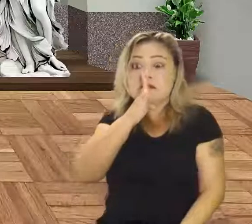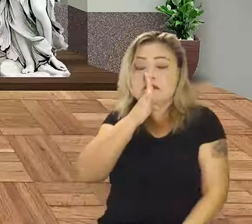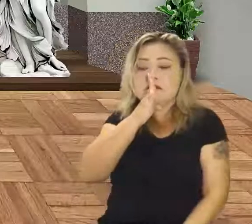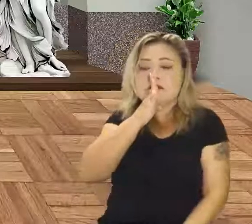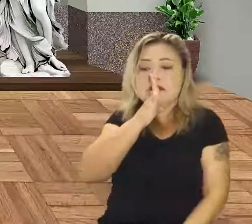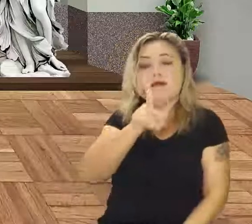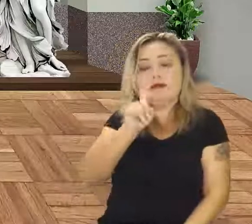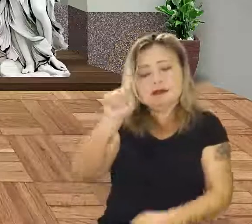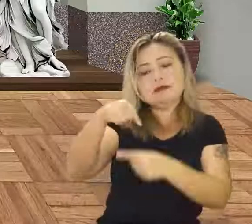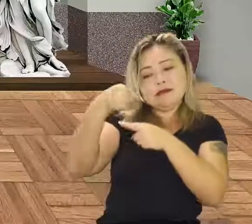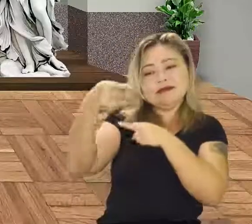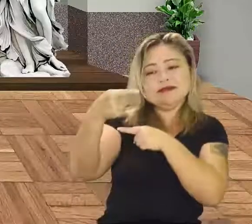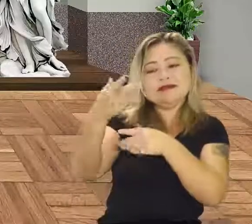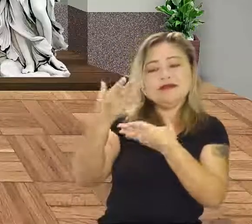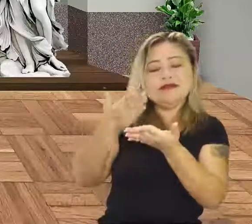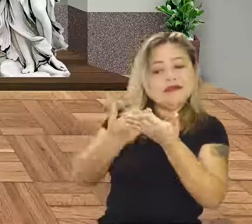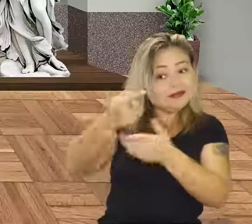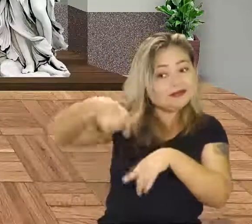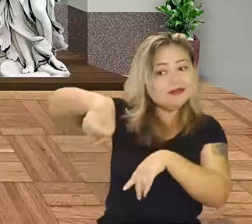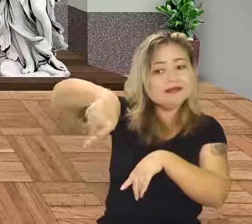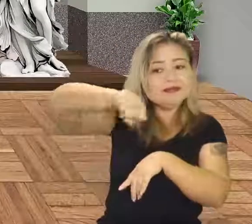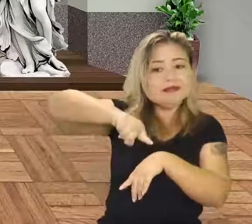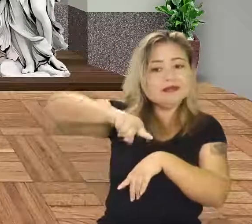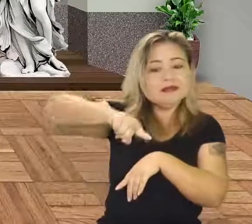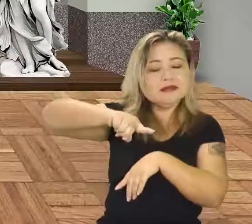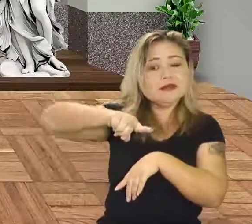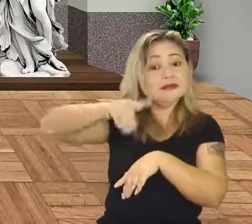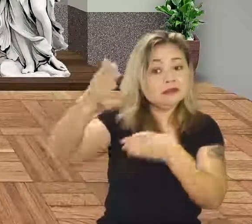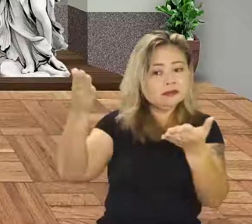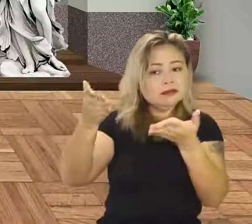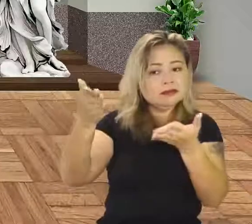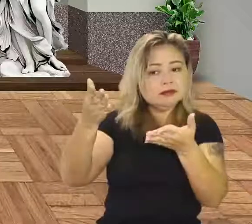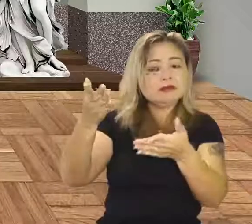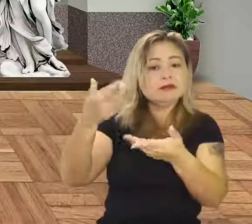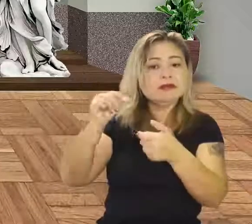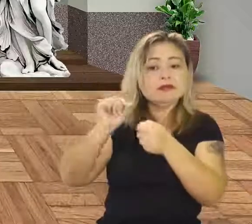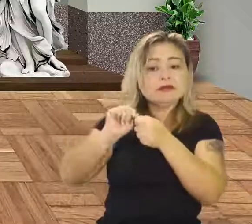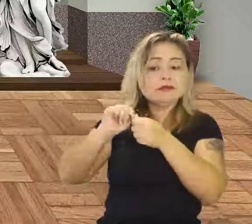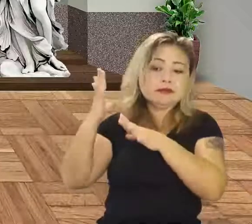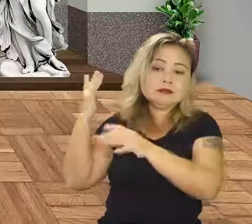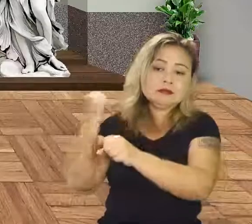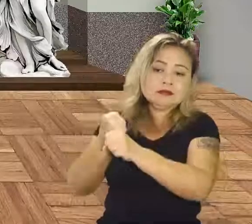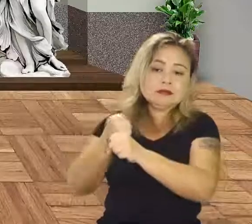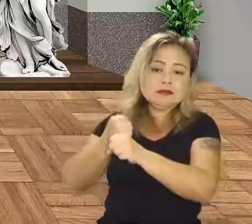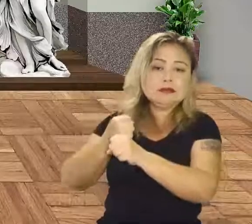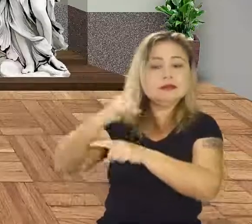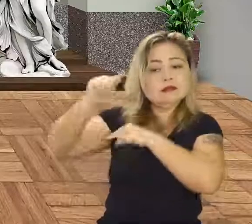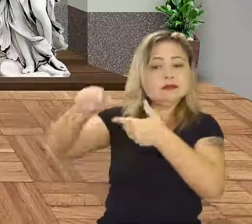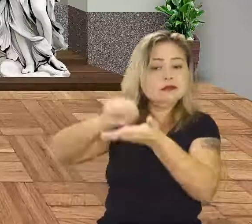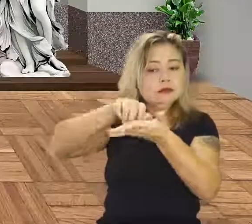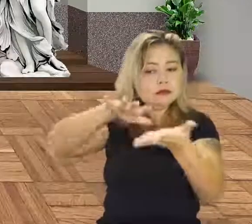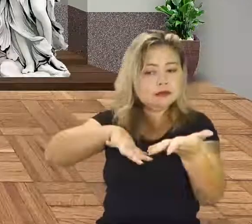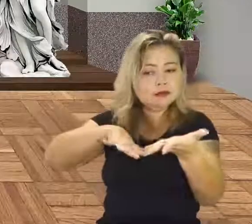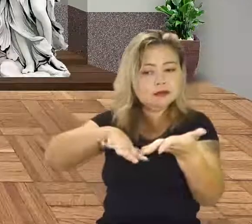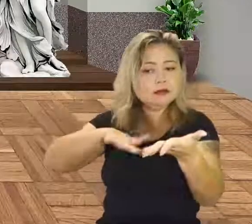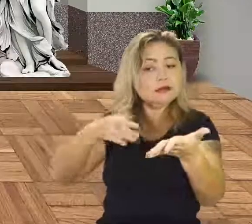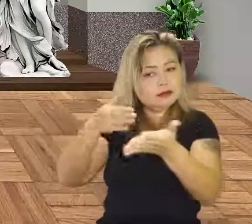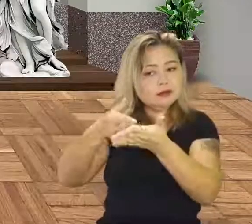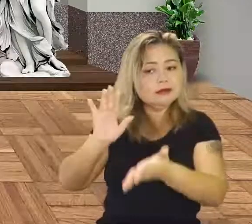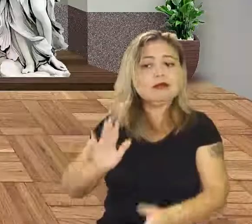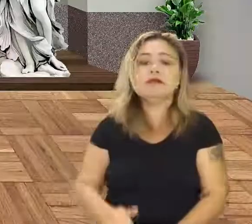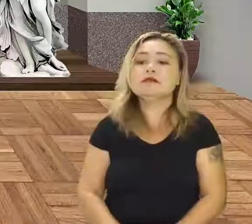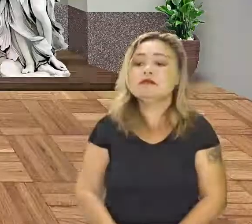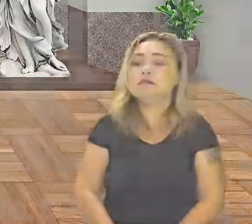Sobre a Guerra Fria vai ser outra aula com vocês. Agora, já nós vamos fazer a revisão e atividade. Até lá.